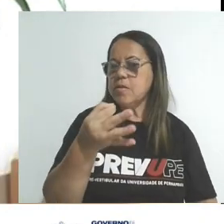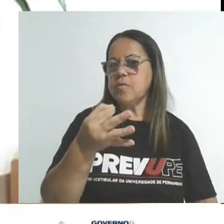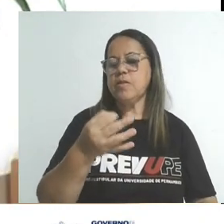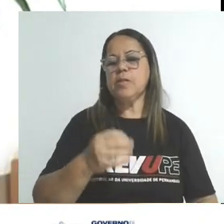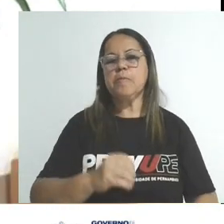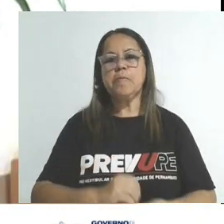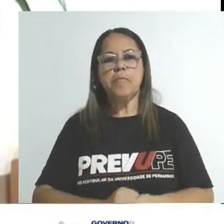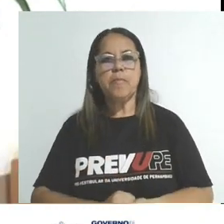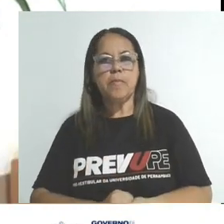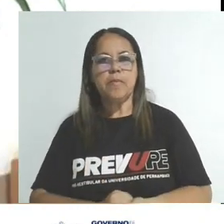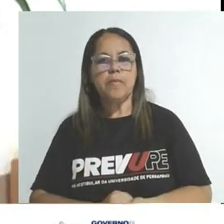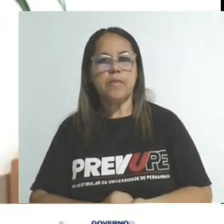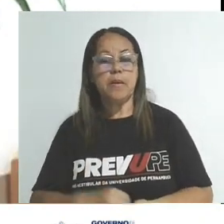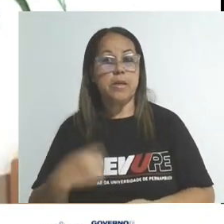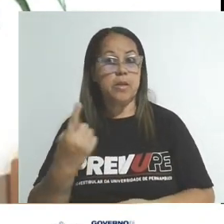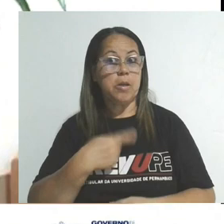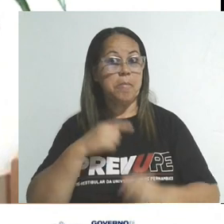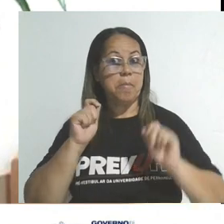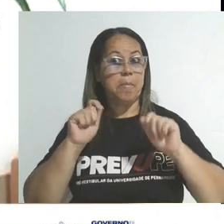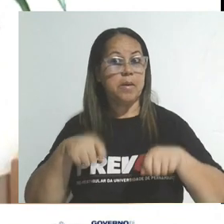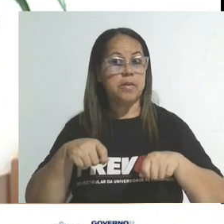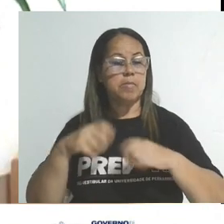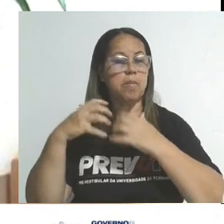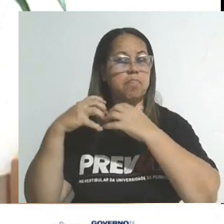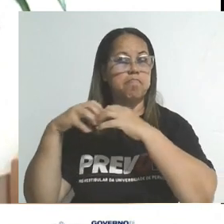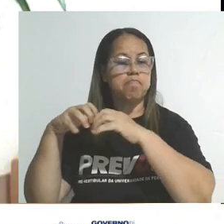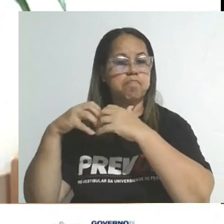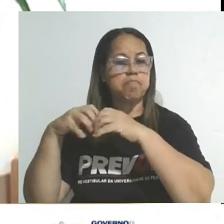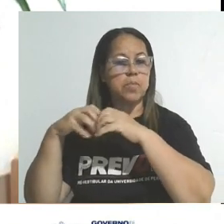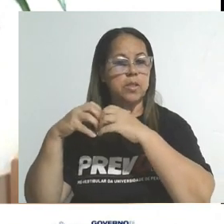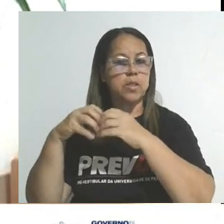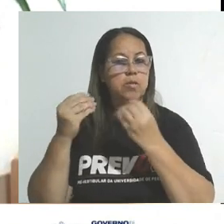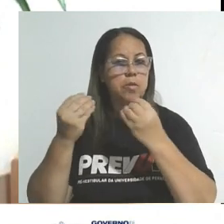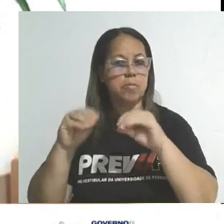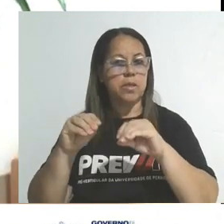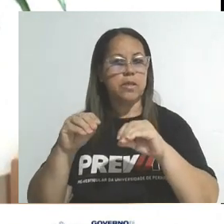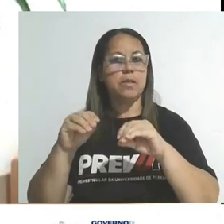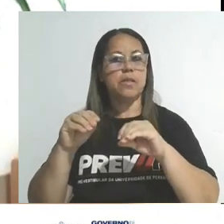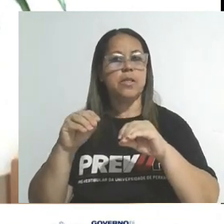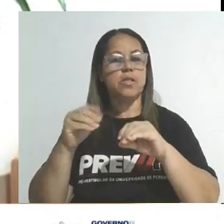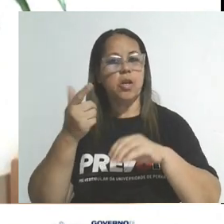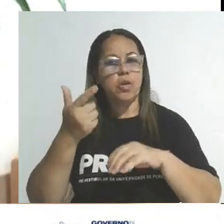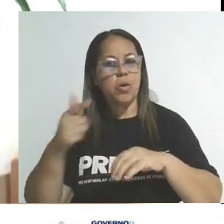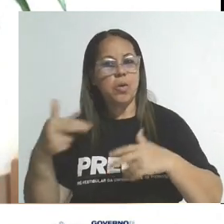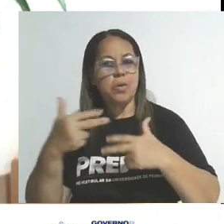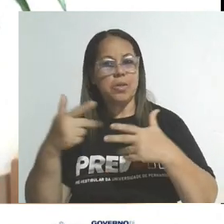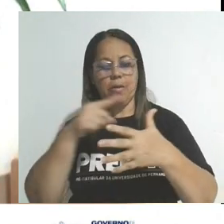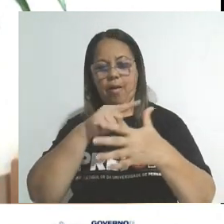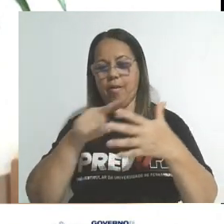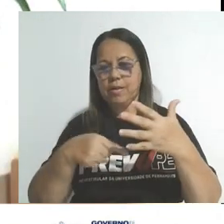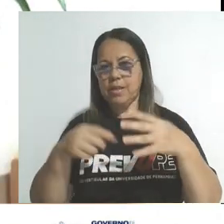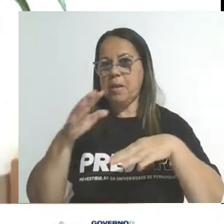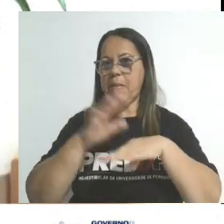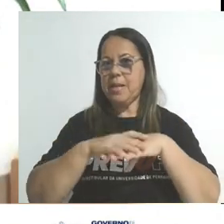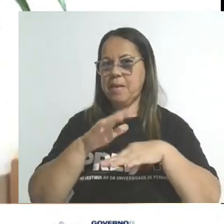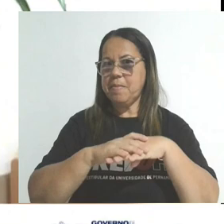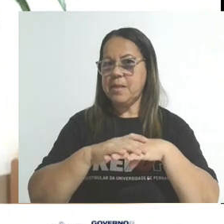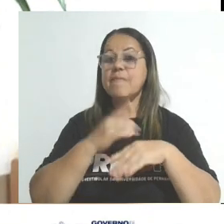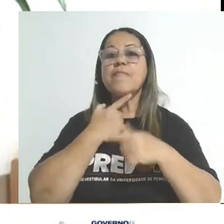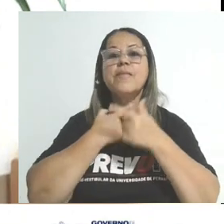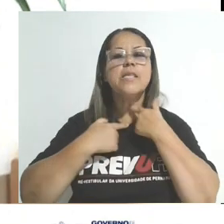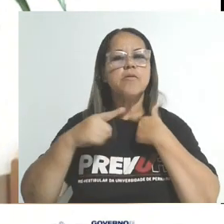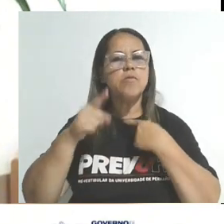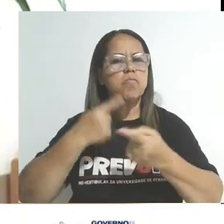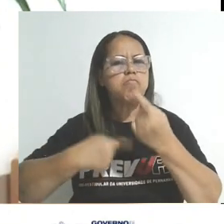trarei novas sugestões para que a gente possa refletir mais sobre a aplicabilidade de outras unidades temáticas, né?